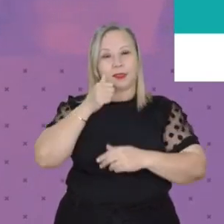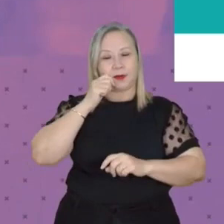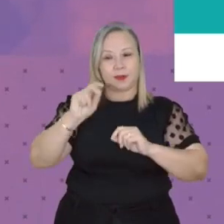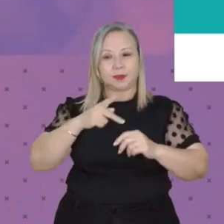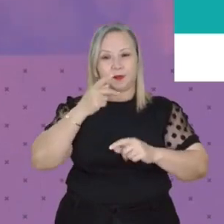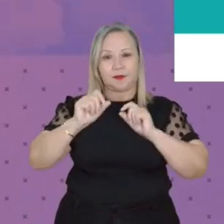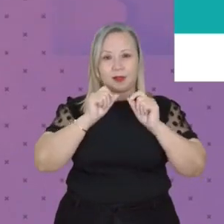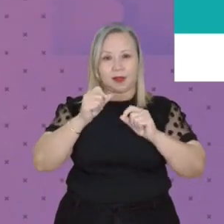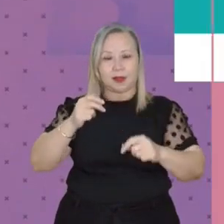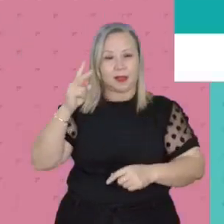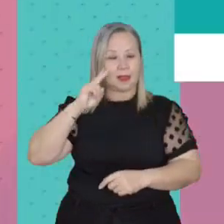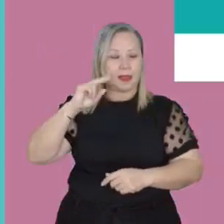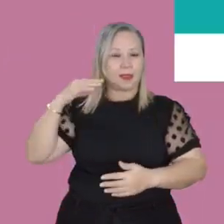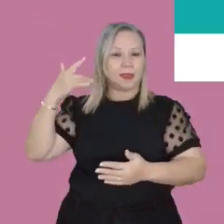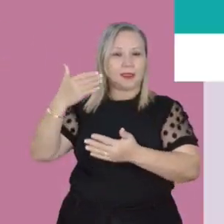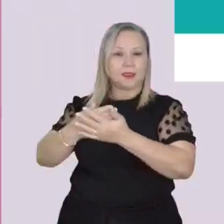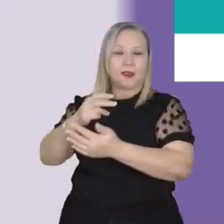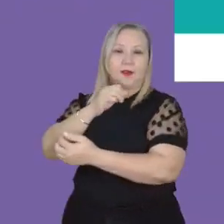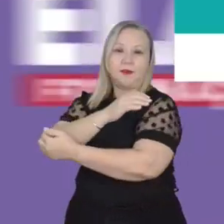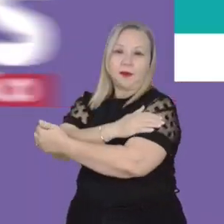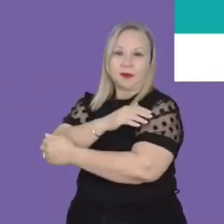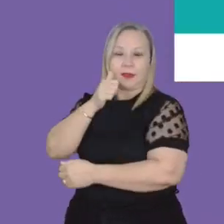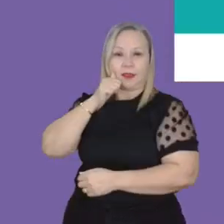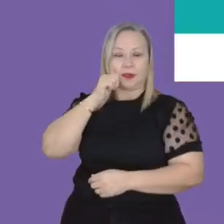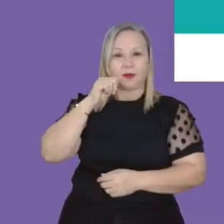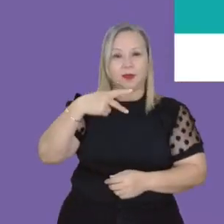do feminismo das mulheres do PT.